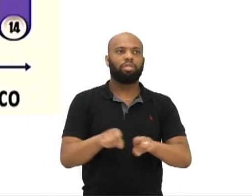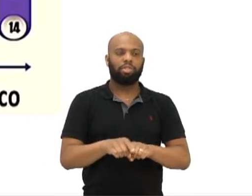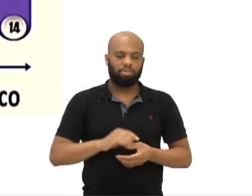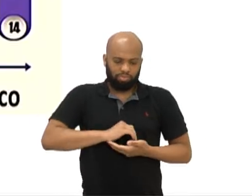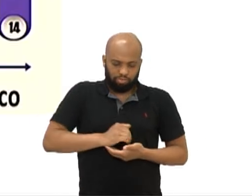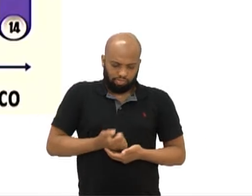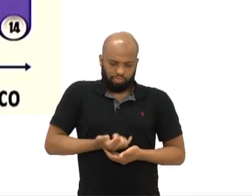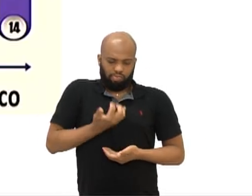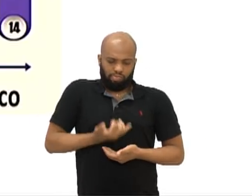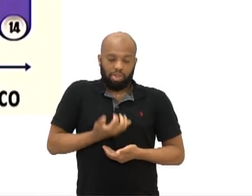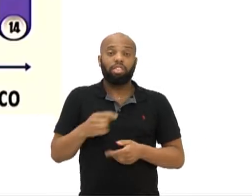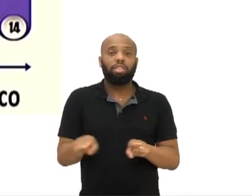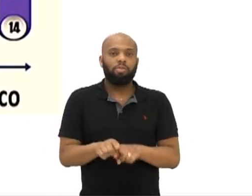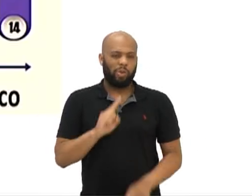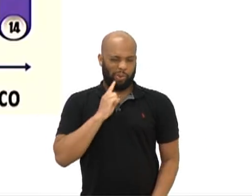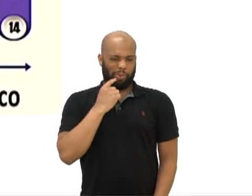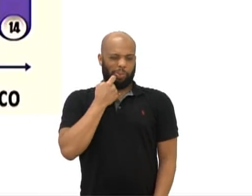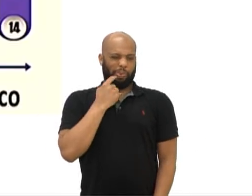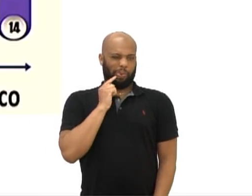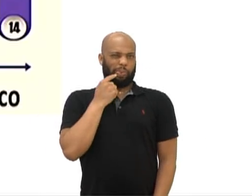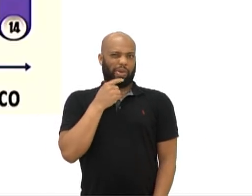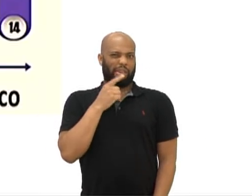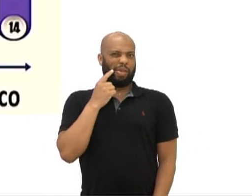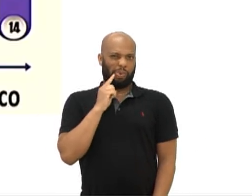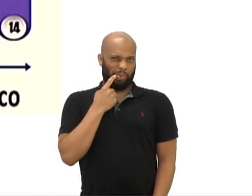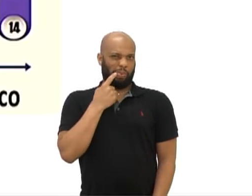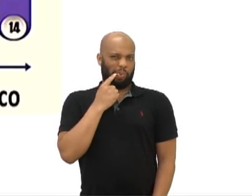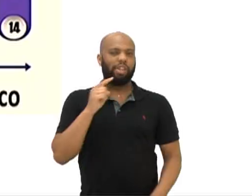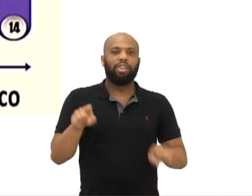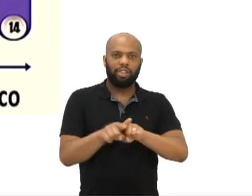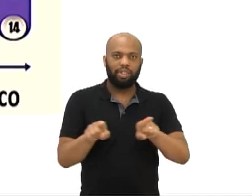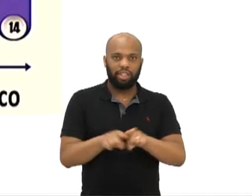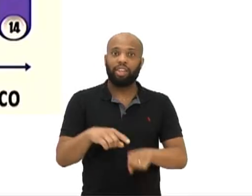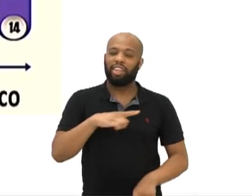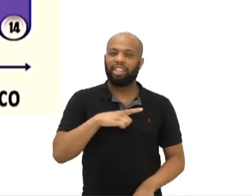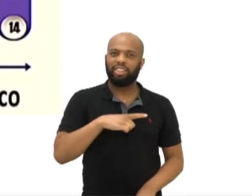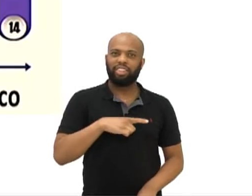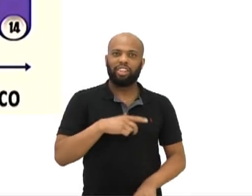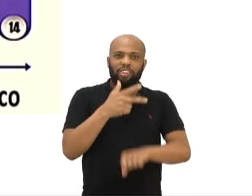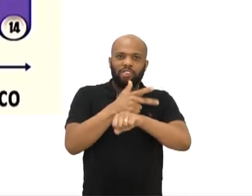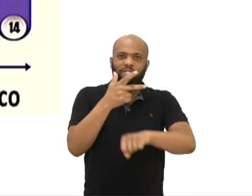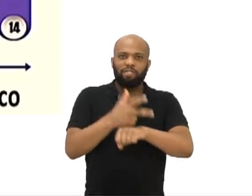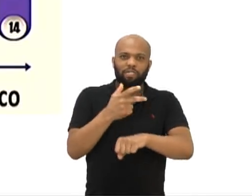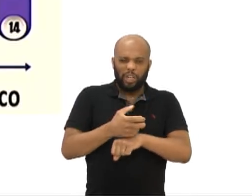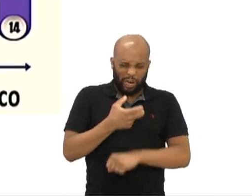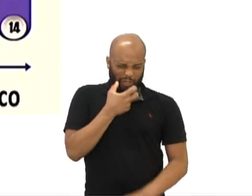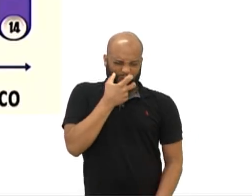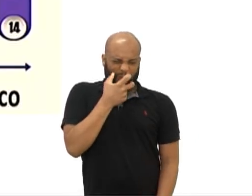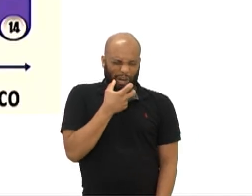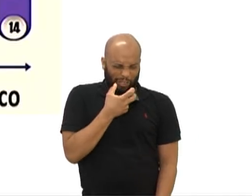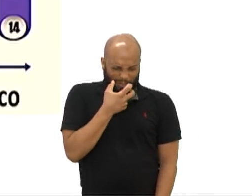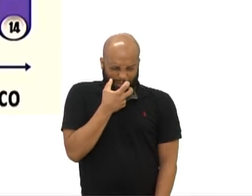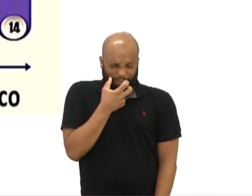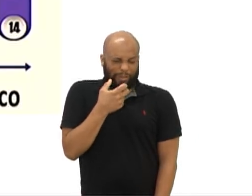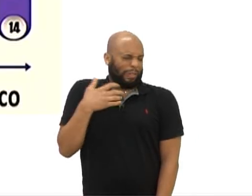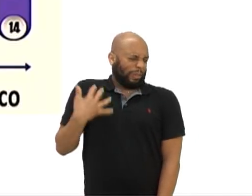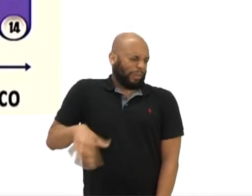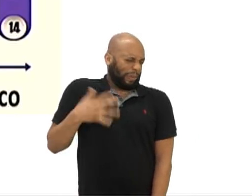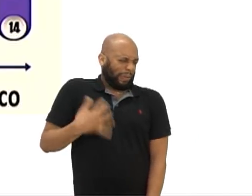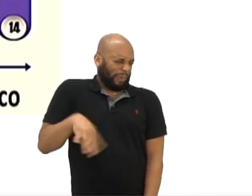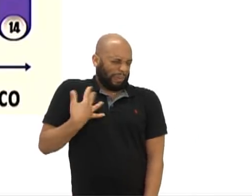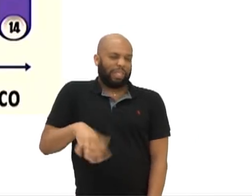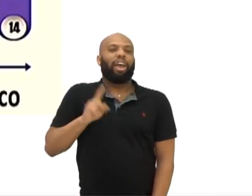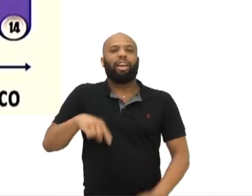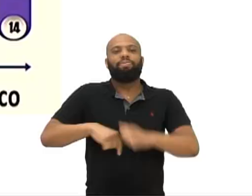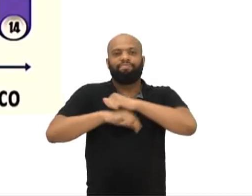certo? O limão, né? Quantas vezes você já viu aquele videozinho de um menininho chupando limão e né? É o